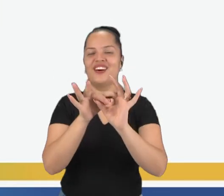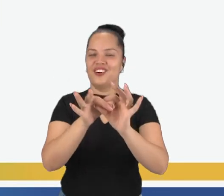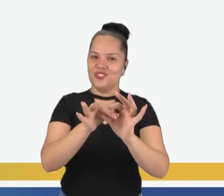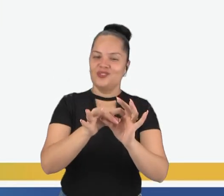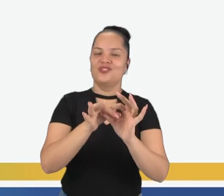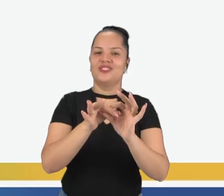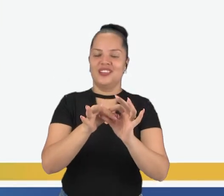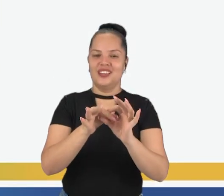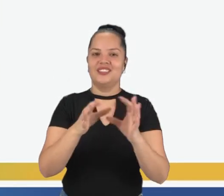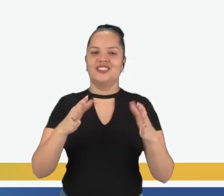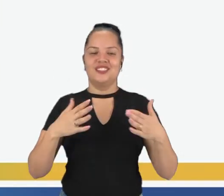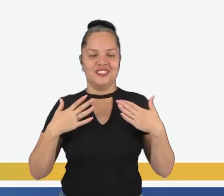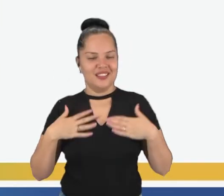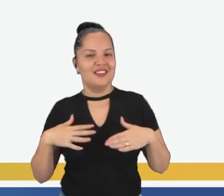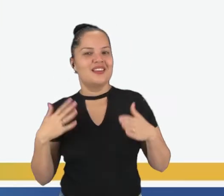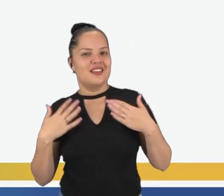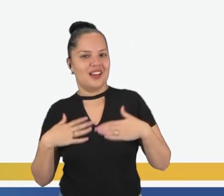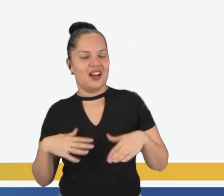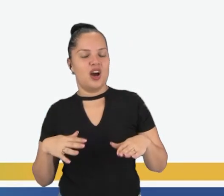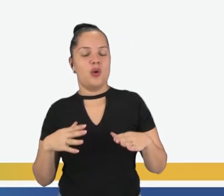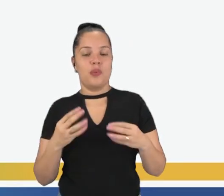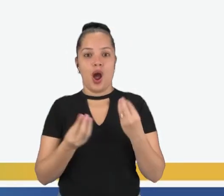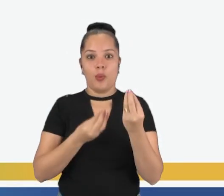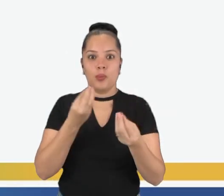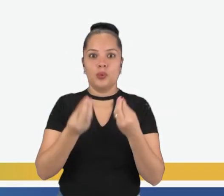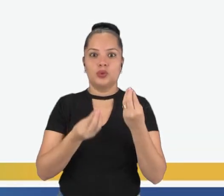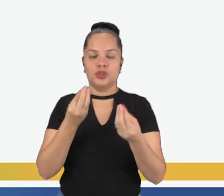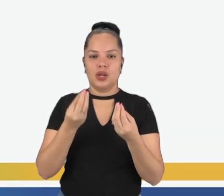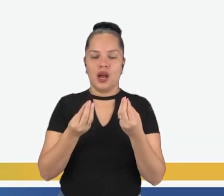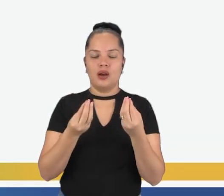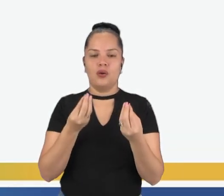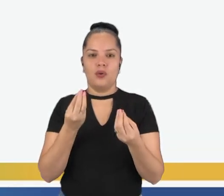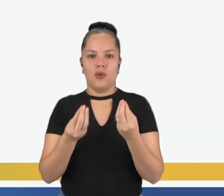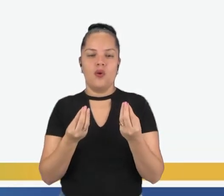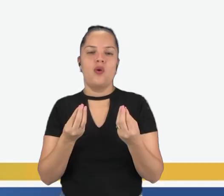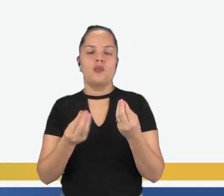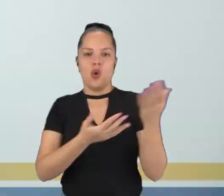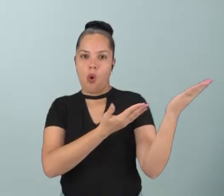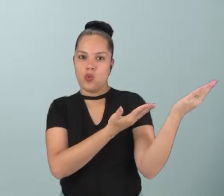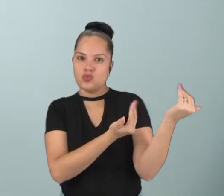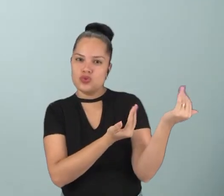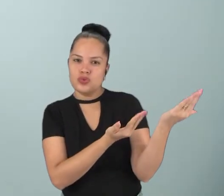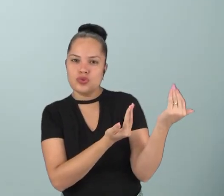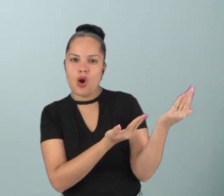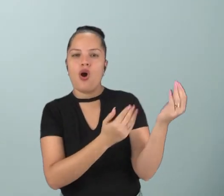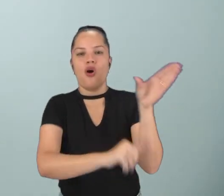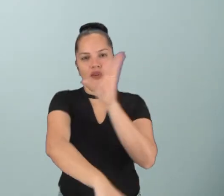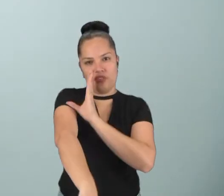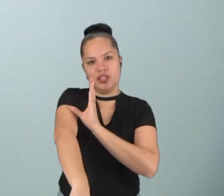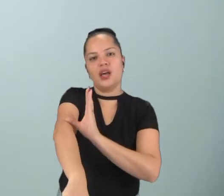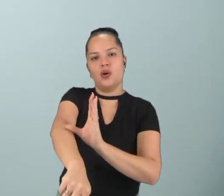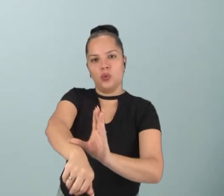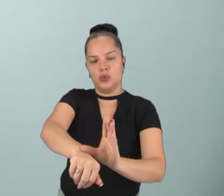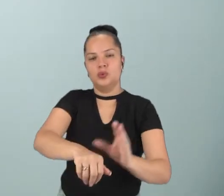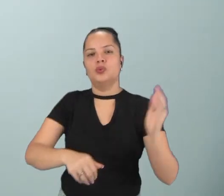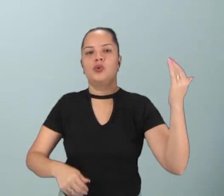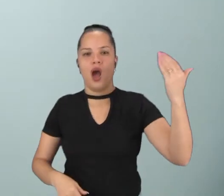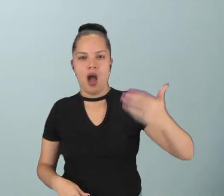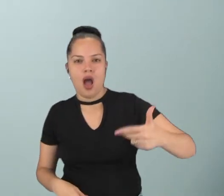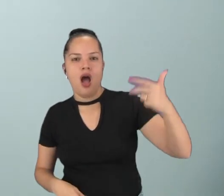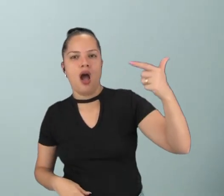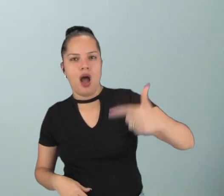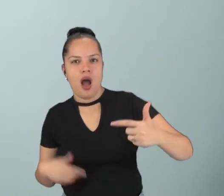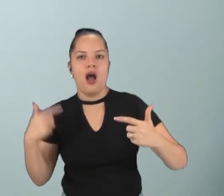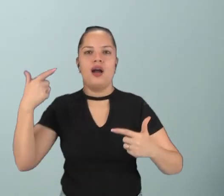objetivo deles muitas vezes é ter essa visibilidade do próprio jovem, né? E uma cultura do hip hop, e ele vai dar